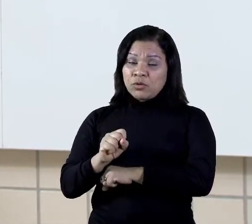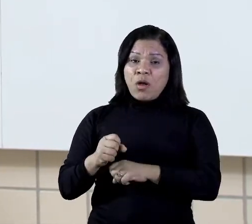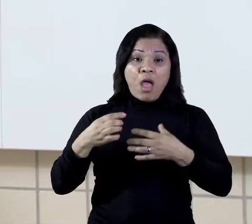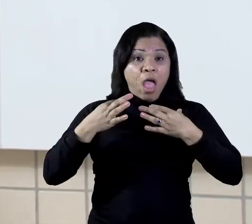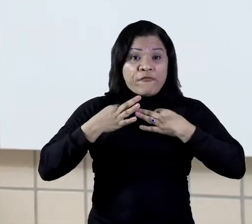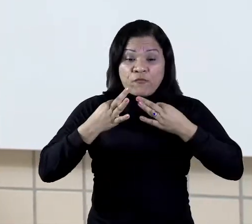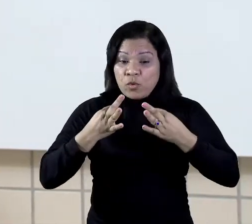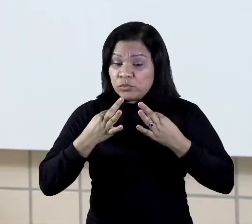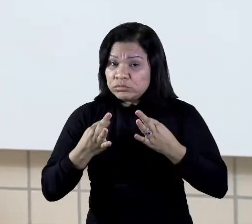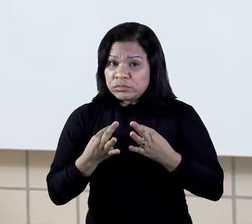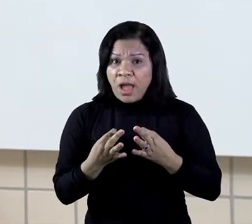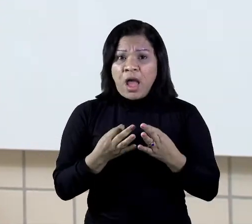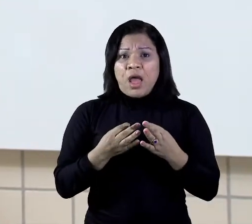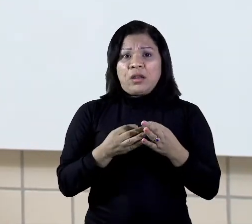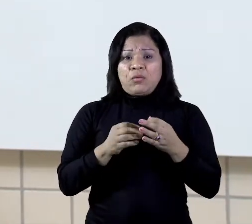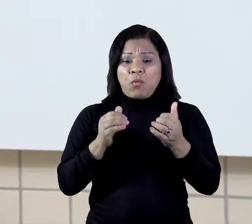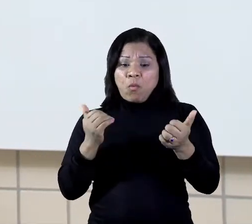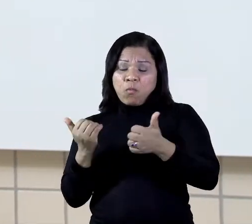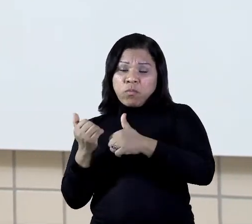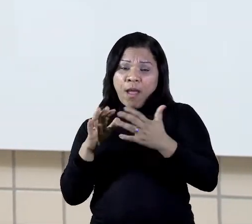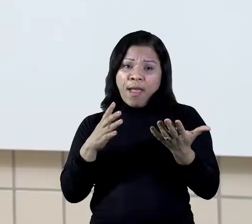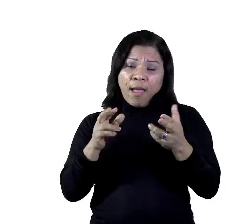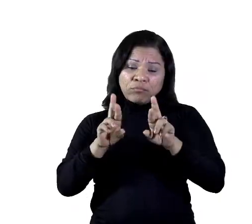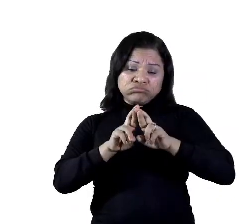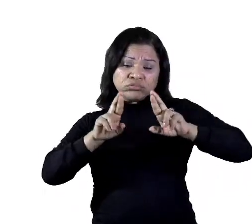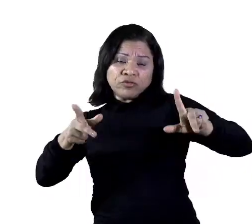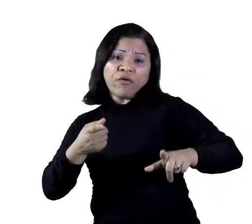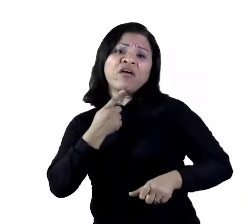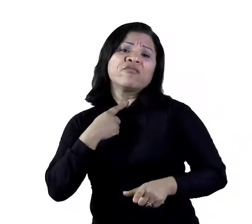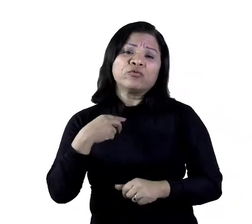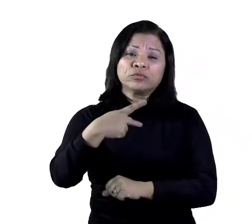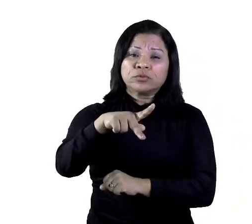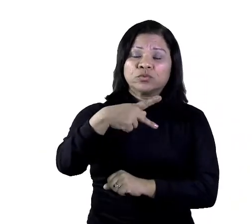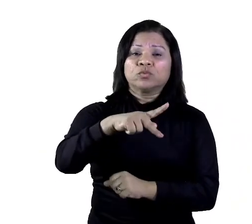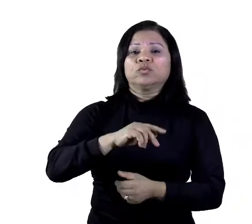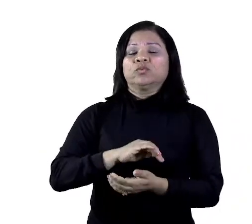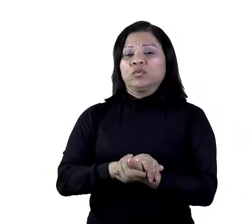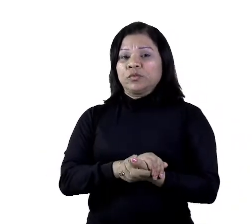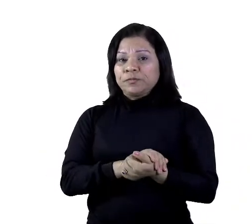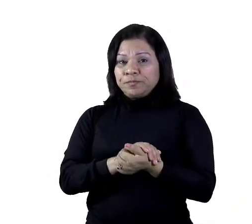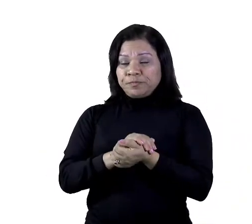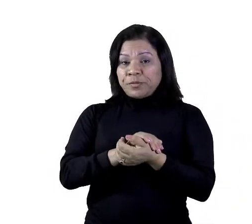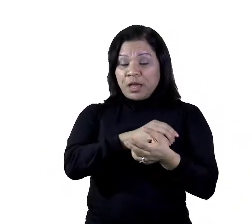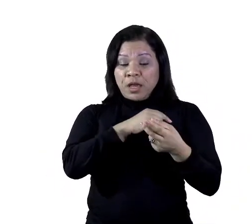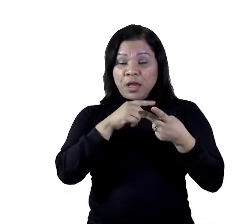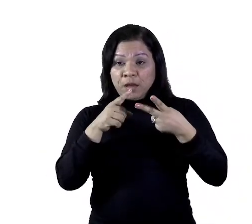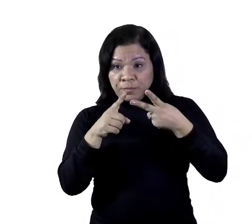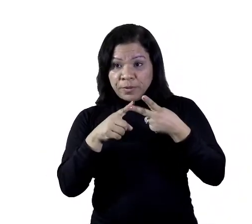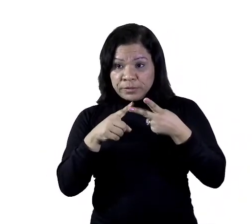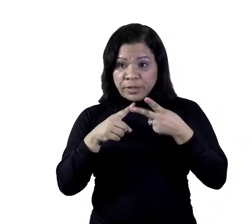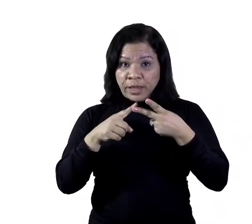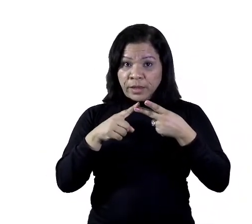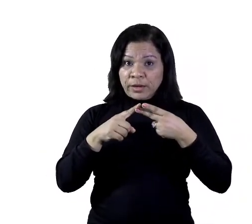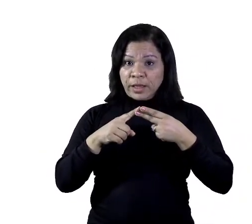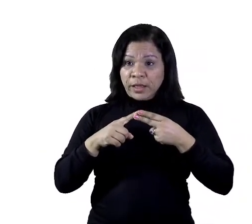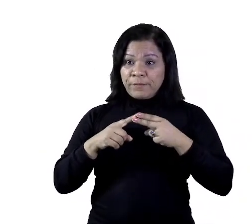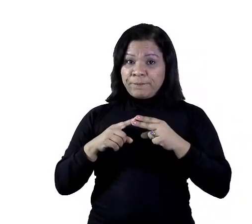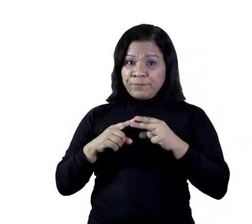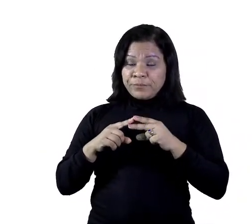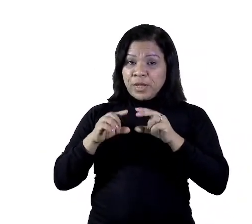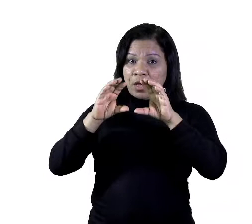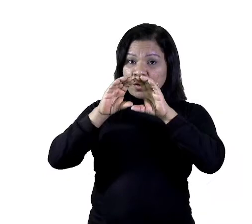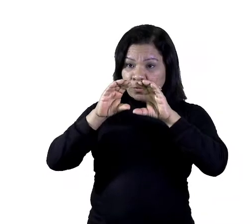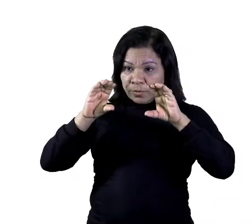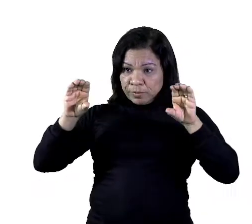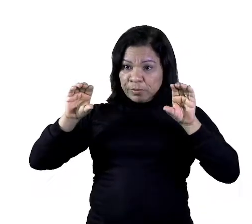E a contração dele é rápida. Depois ali nós temos o cardíaco. Já pelo nome a gente